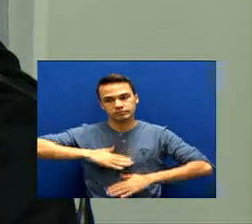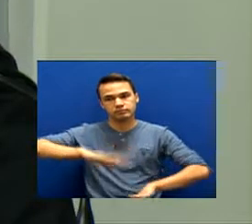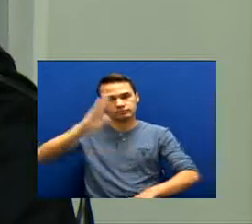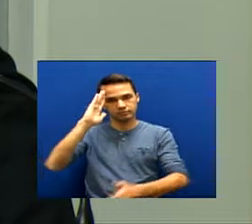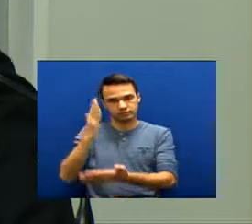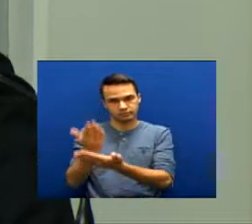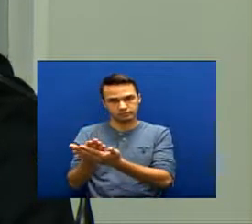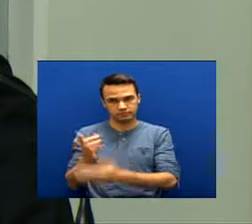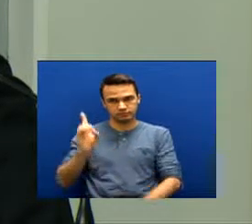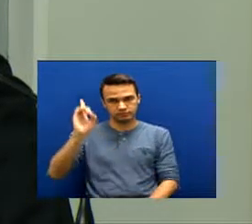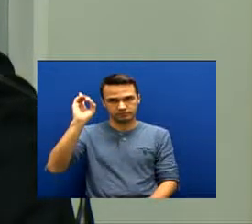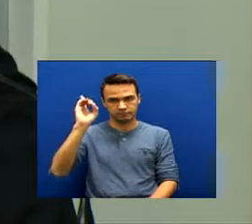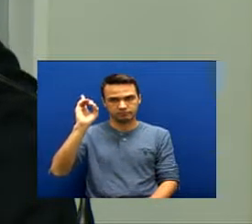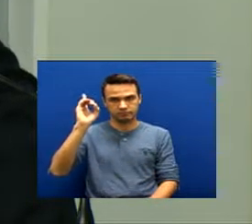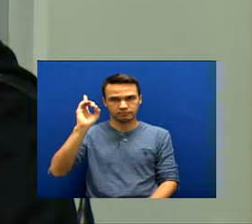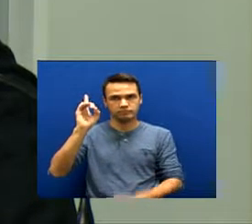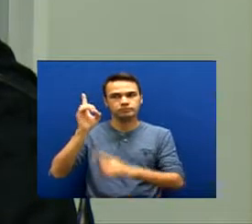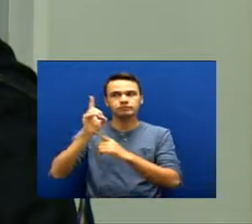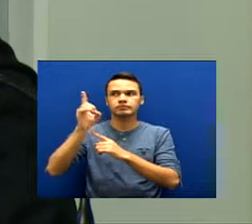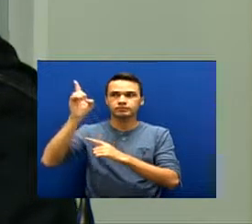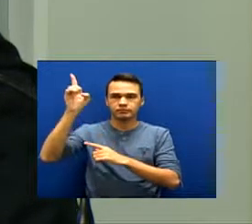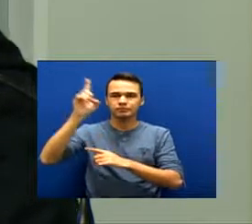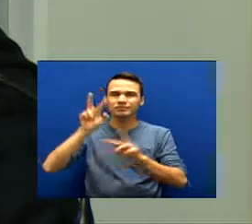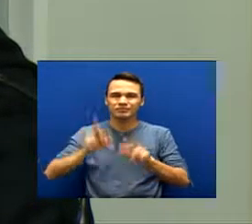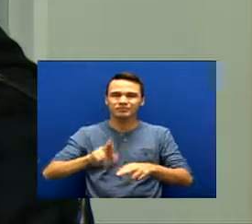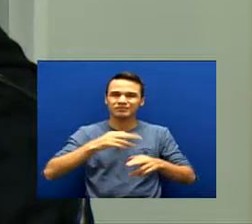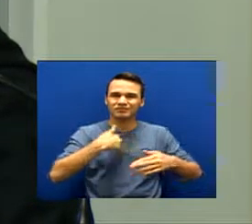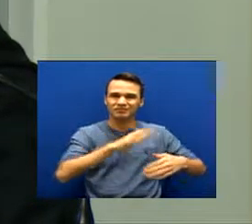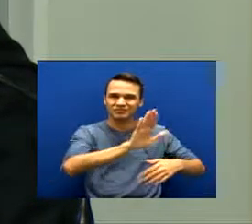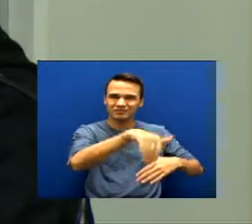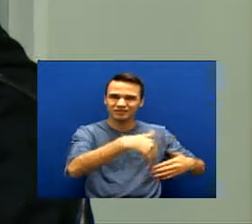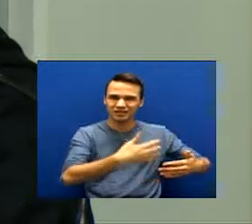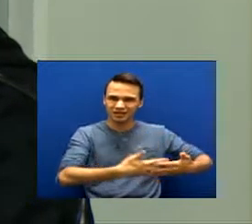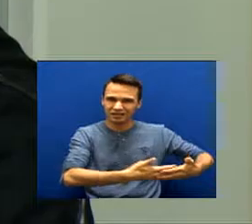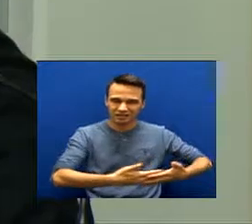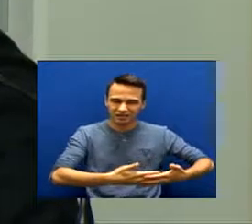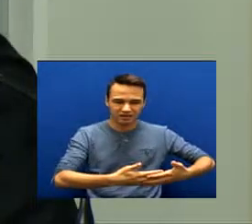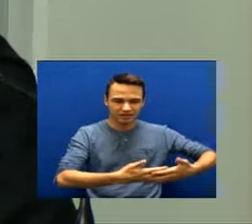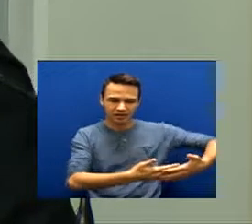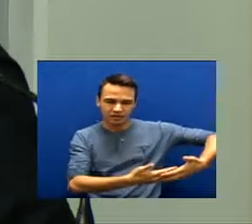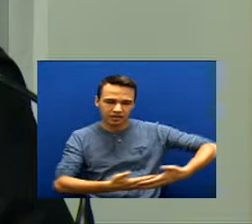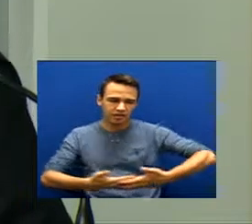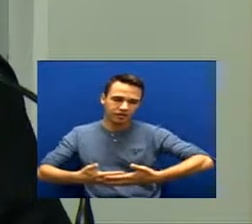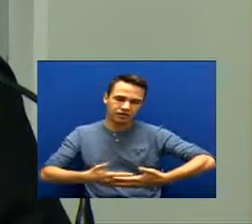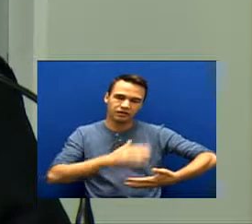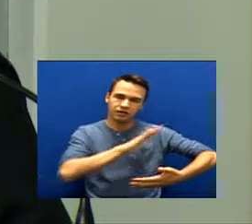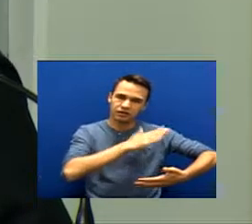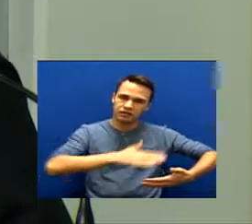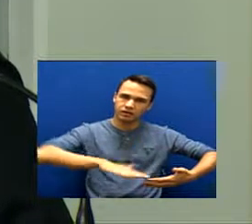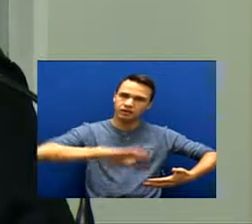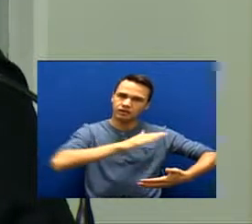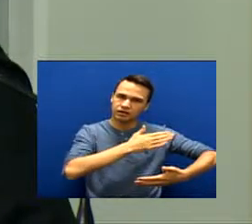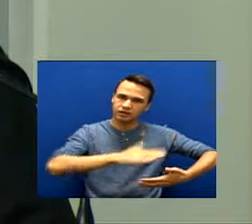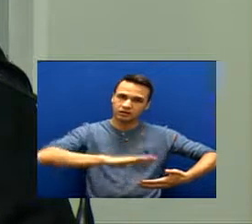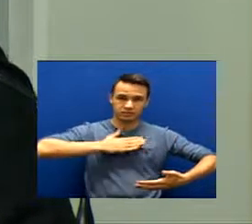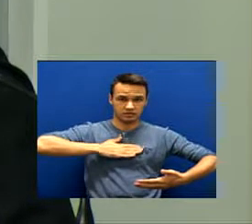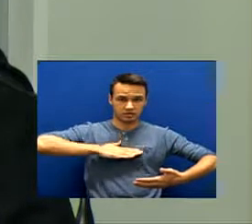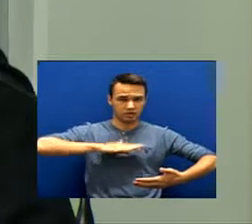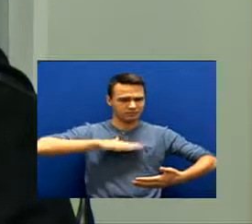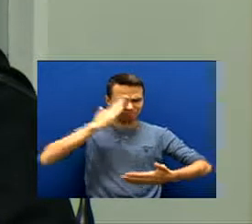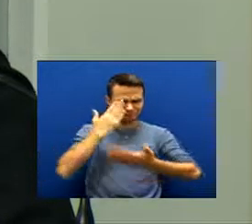Vocês já ouviram o barulho de um caminhão processando o lixo? É um barulho altíssimo. E meu filho, muitas vezes, ele estava brincando sozinho no